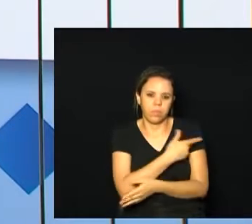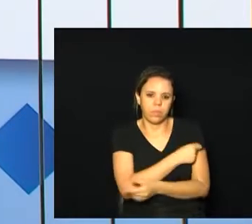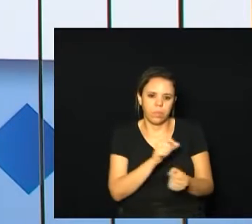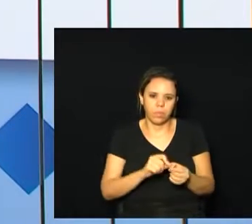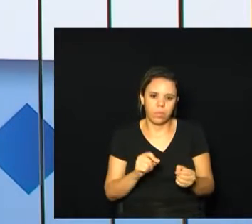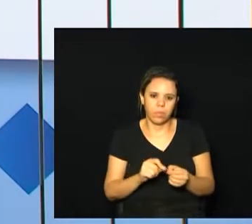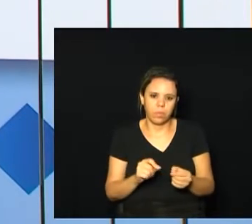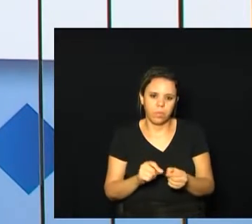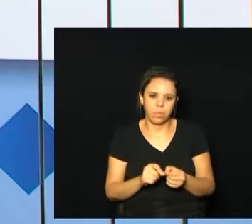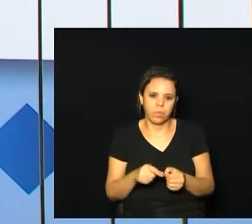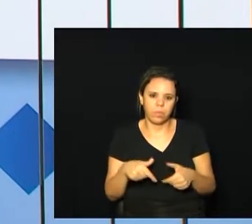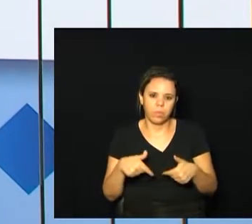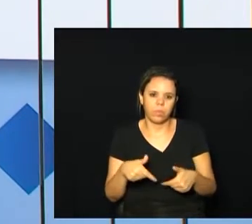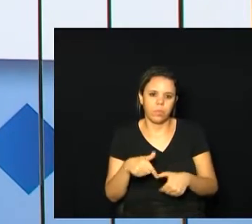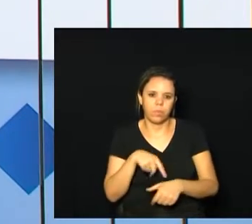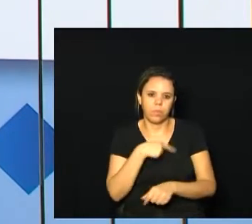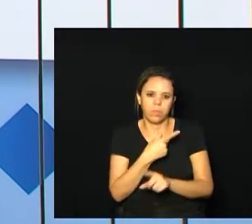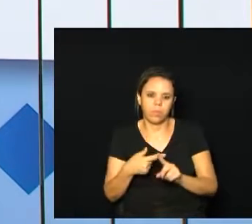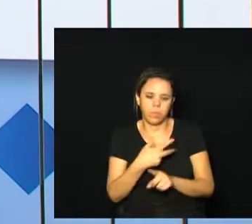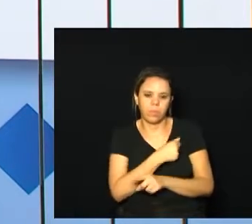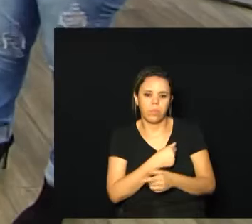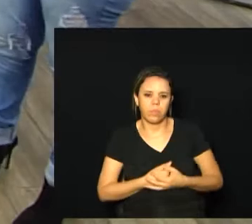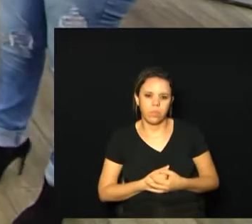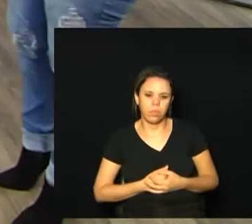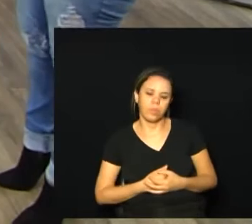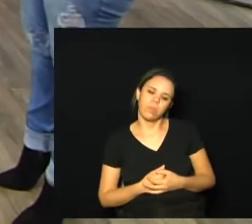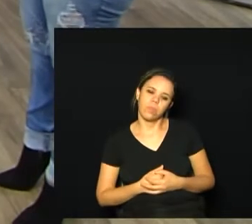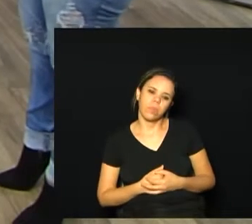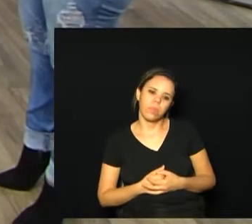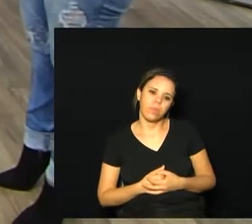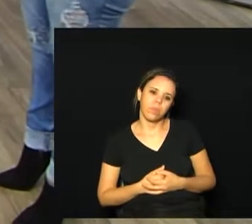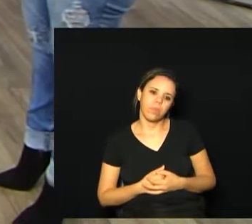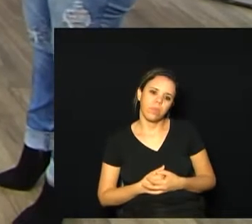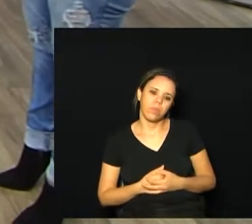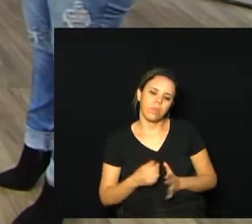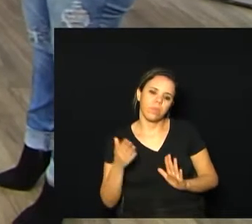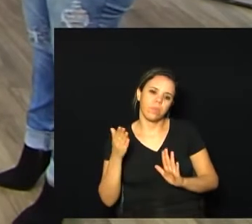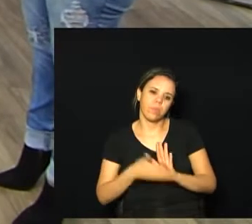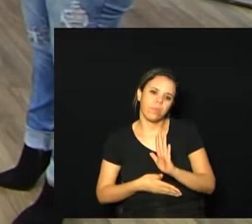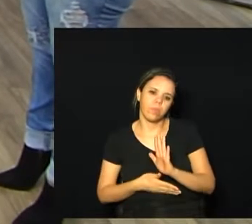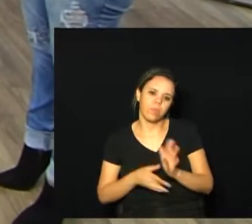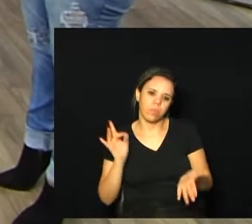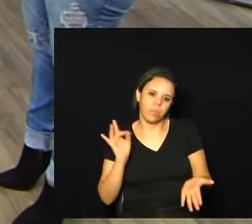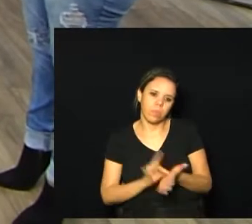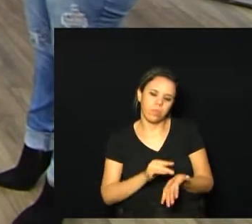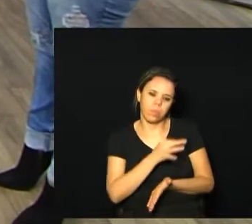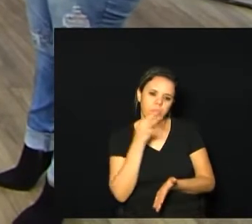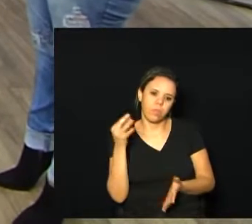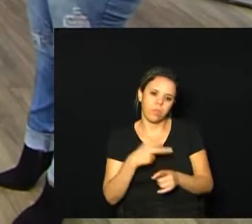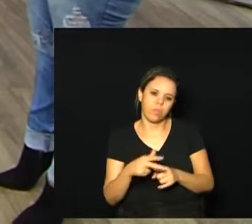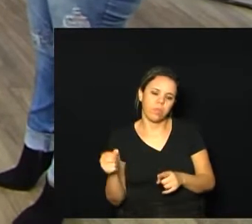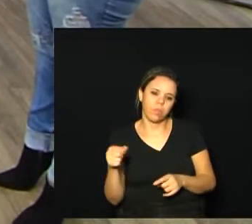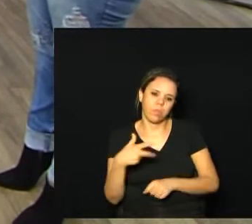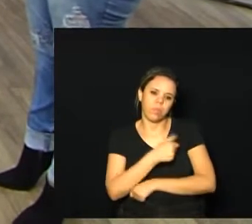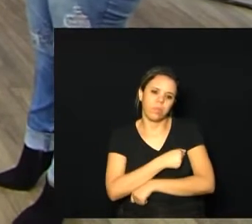então, esse reforço da dose adicional. E já está mais do que provado, né? A eficiência, a eficácia